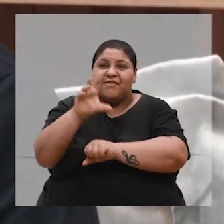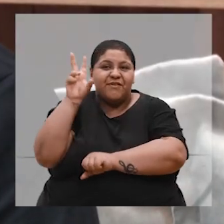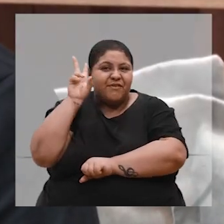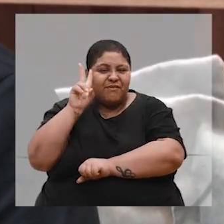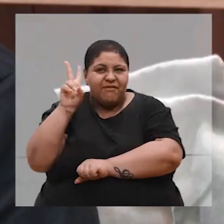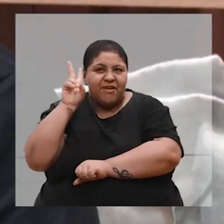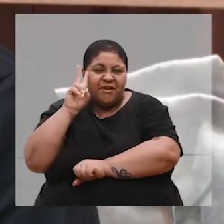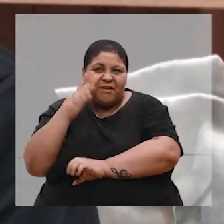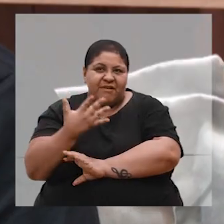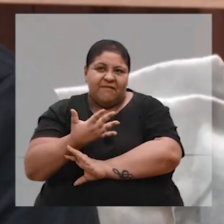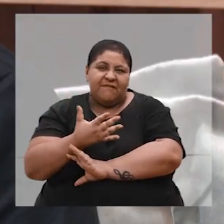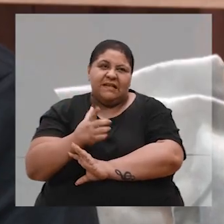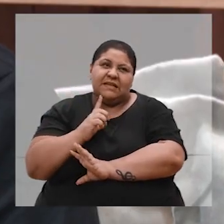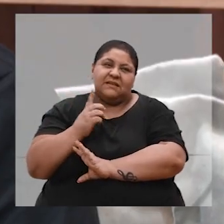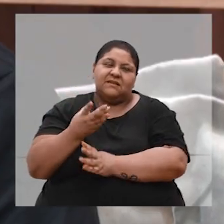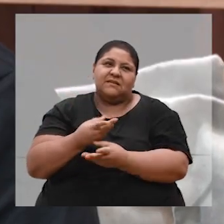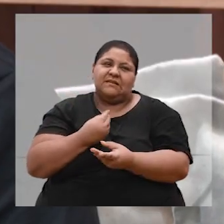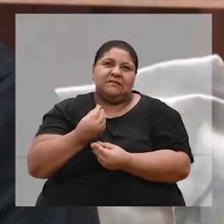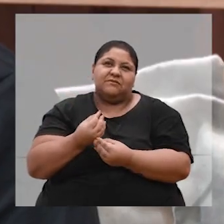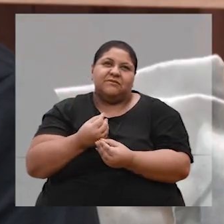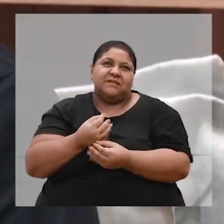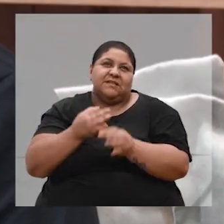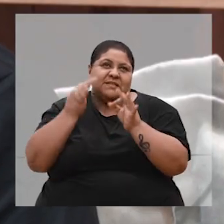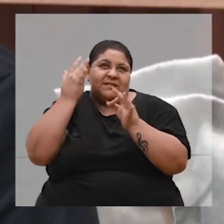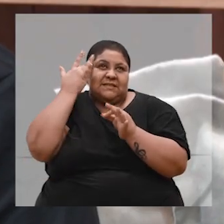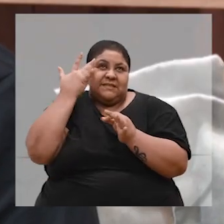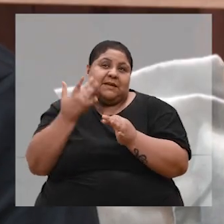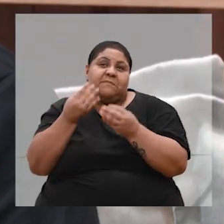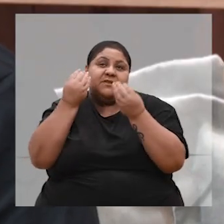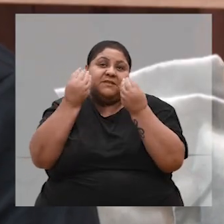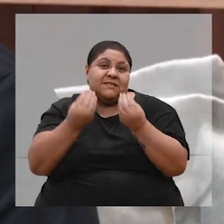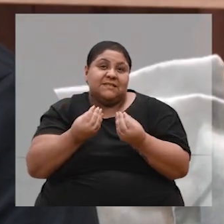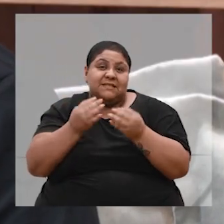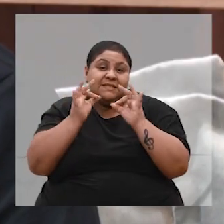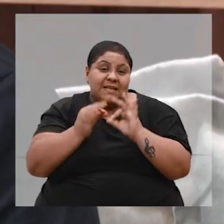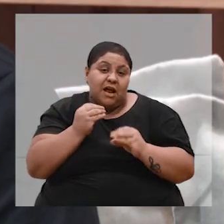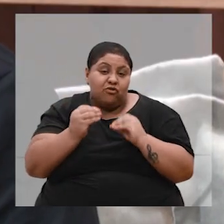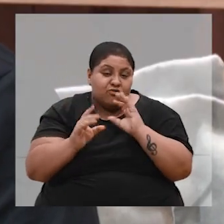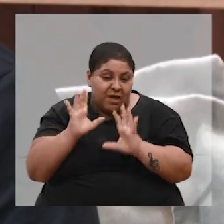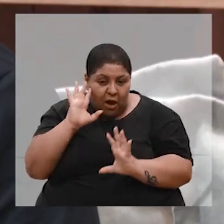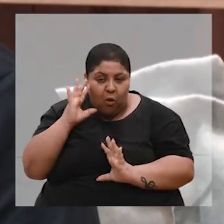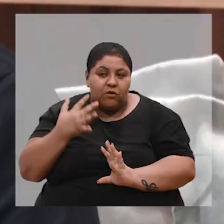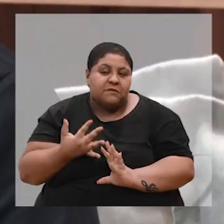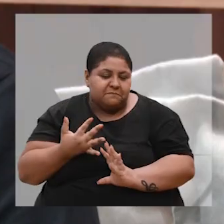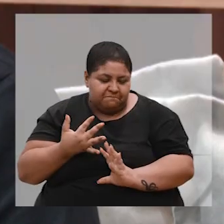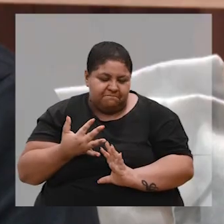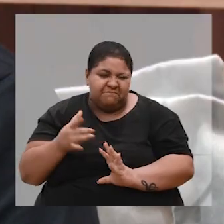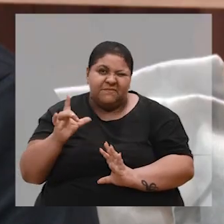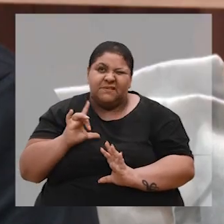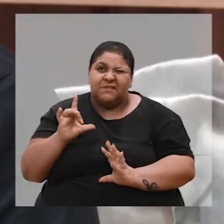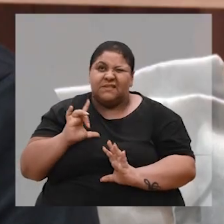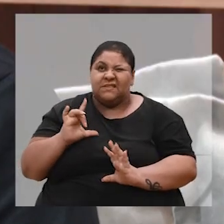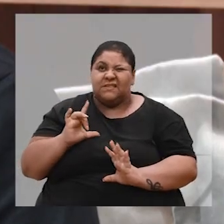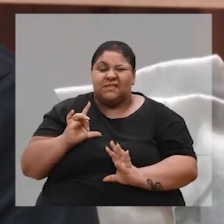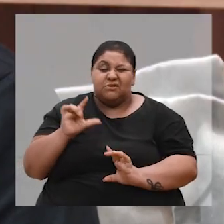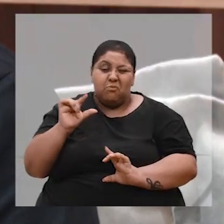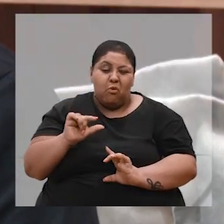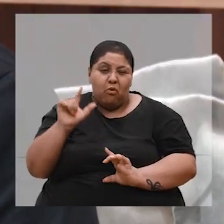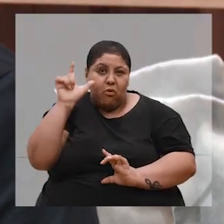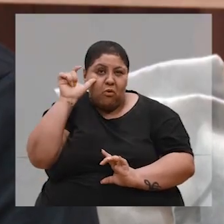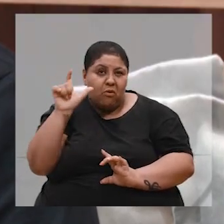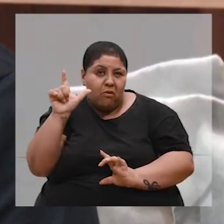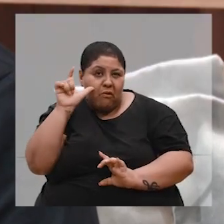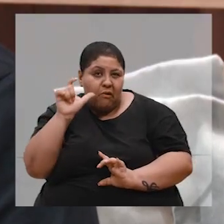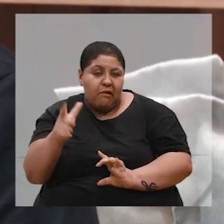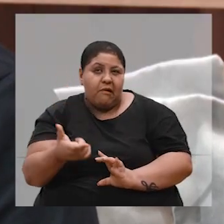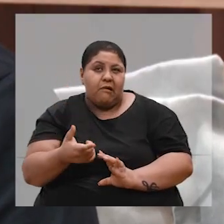de História, assim, eu não tinha uma certeza, né, de onde eu estava entrando. E tinha um pouco aquele interesse,